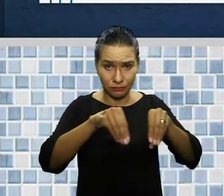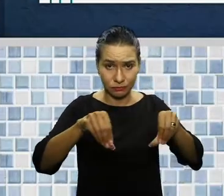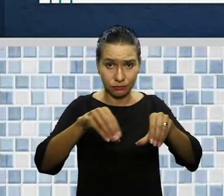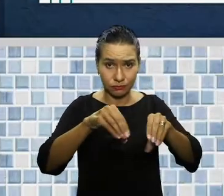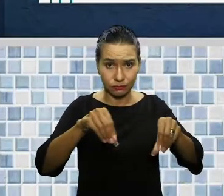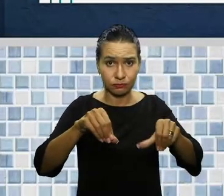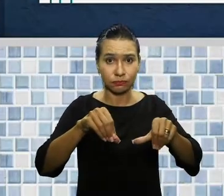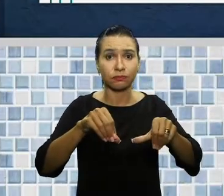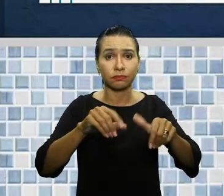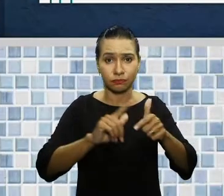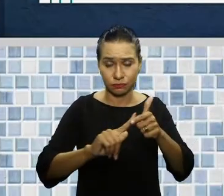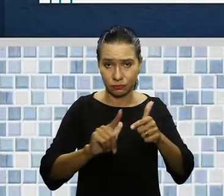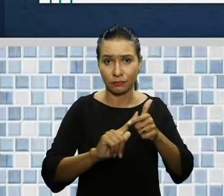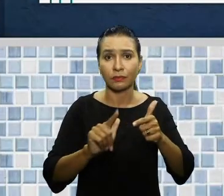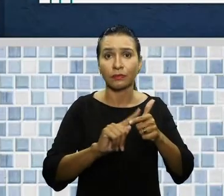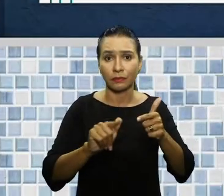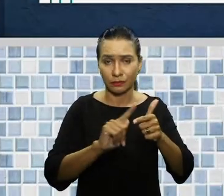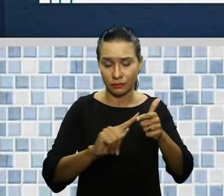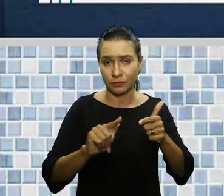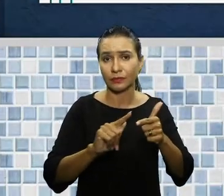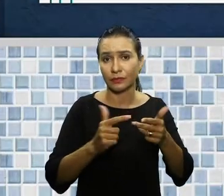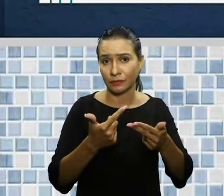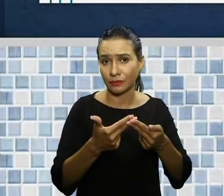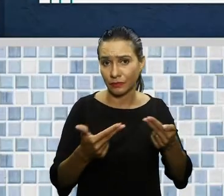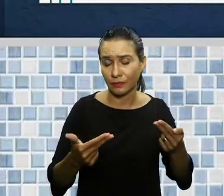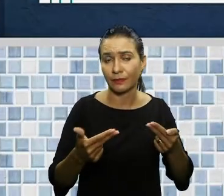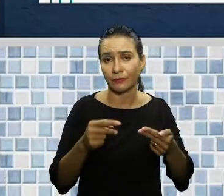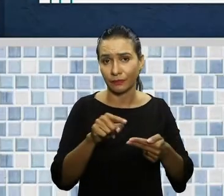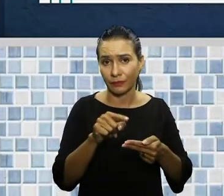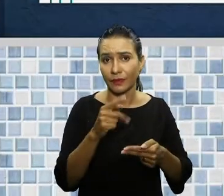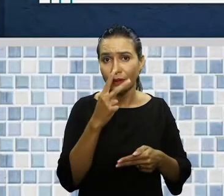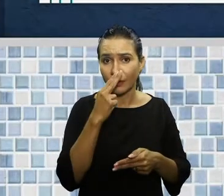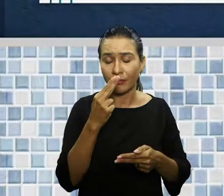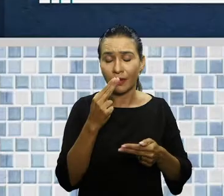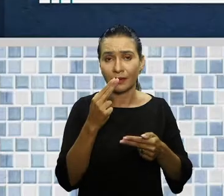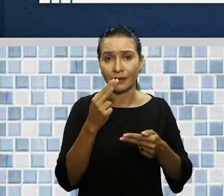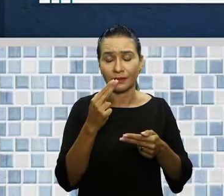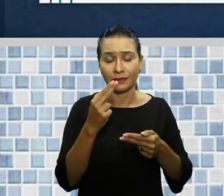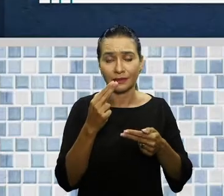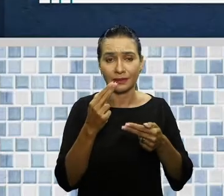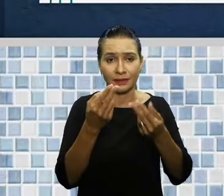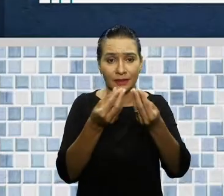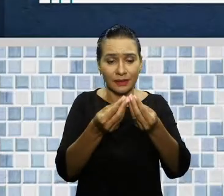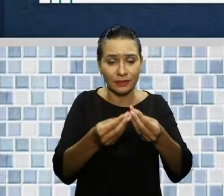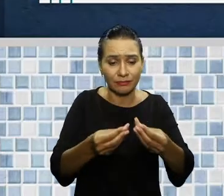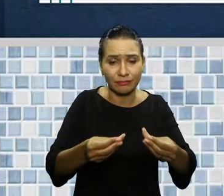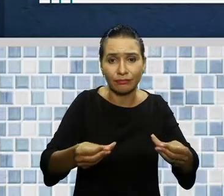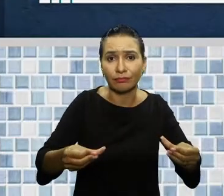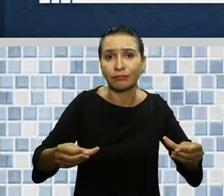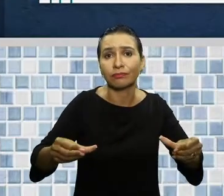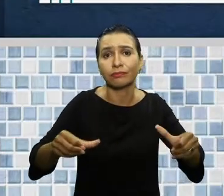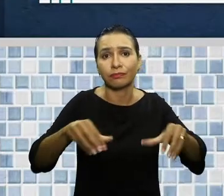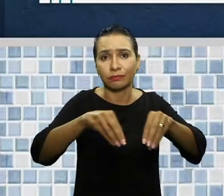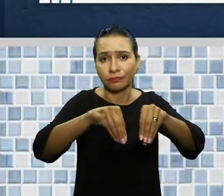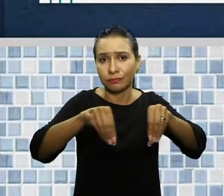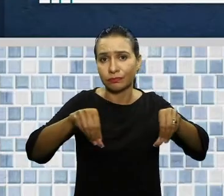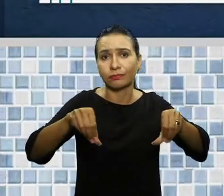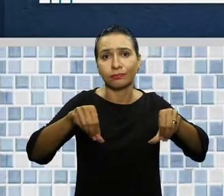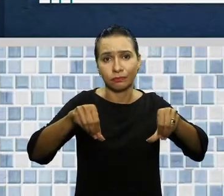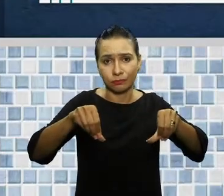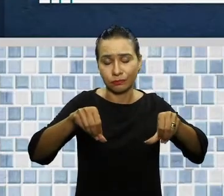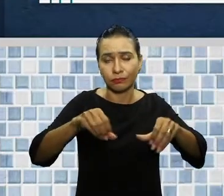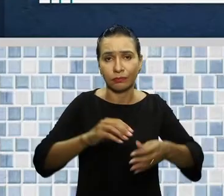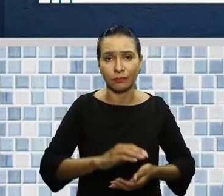E essa combinação de compostos químicos terminam causando a degradação química daquele solo.